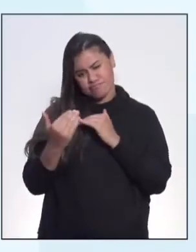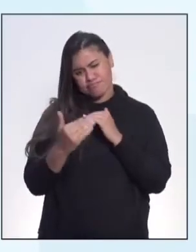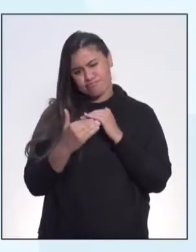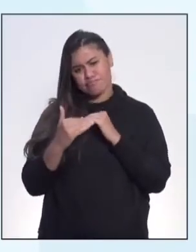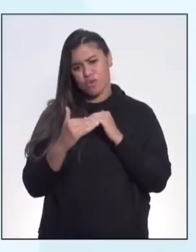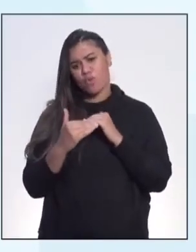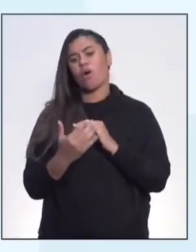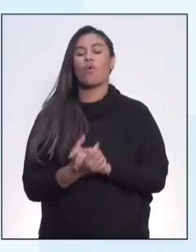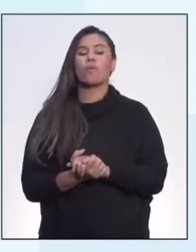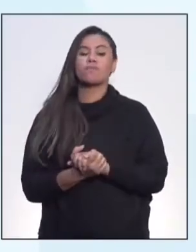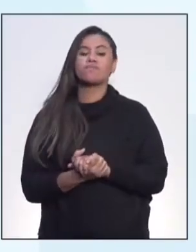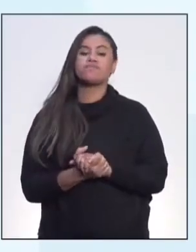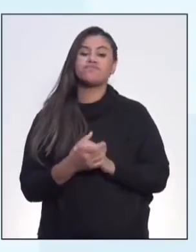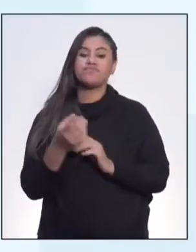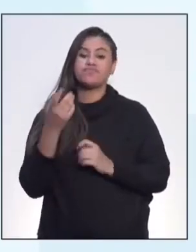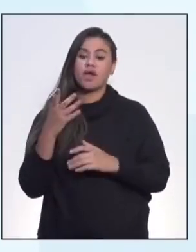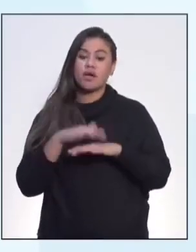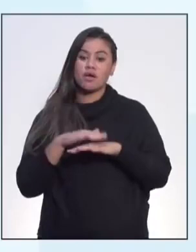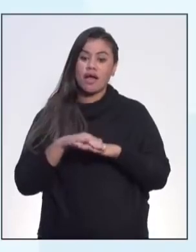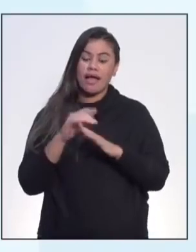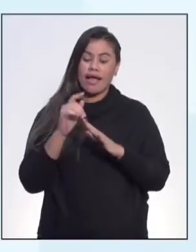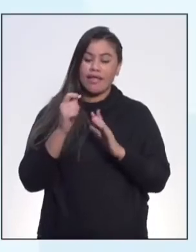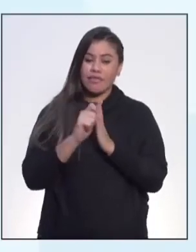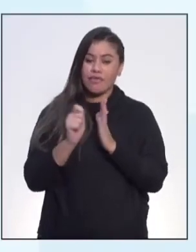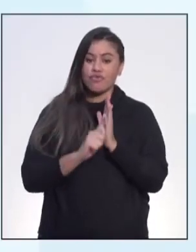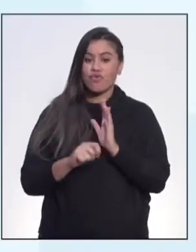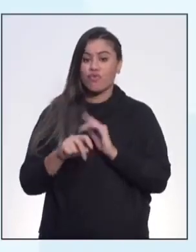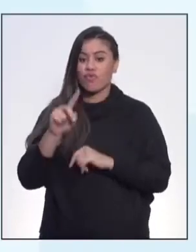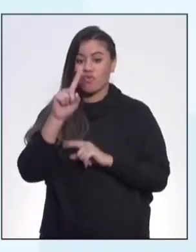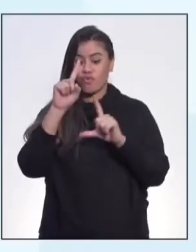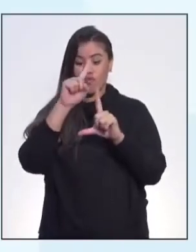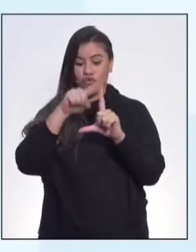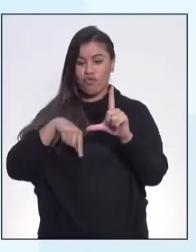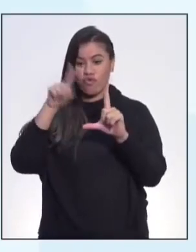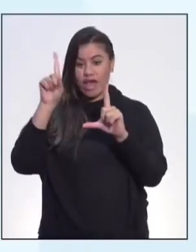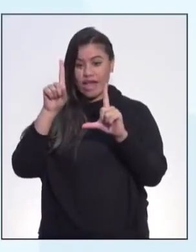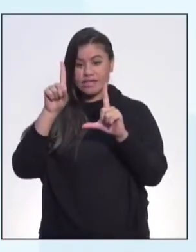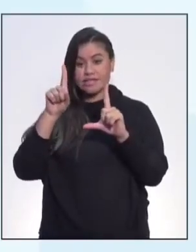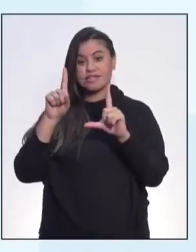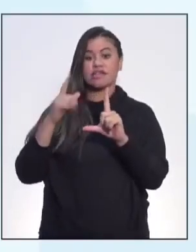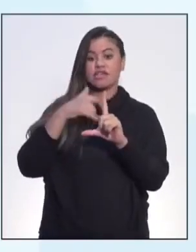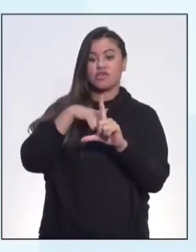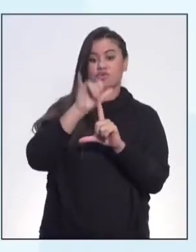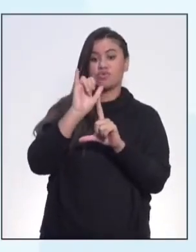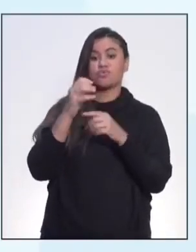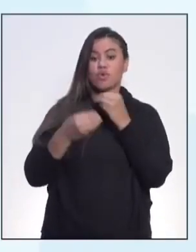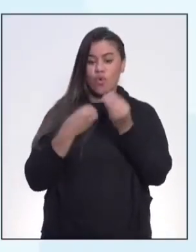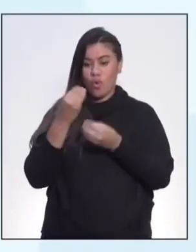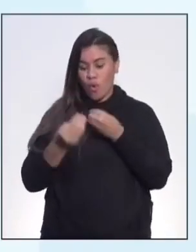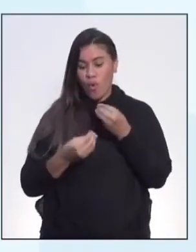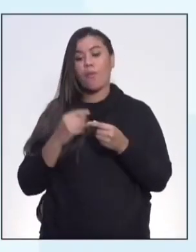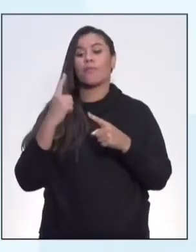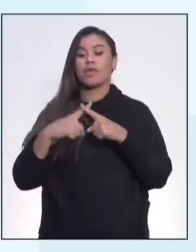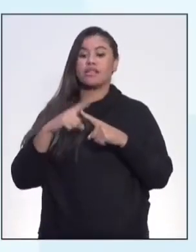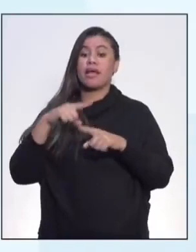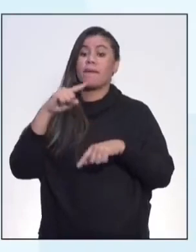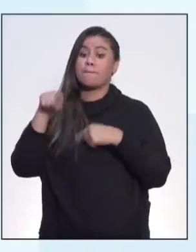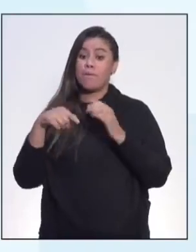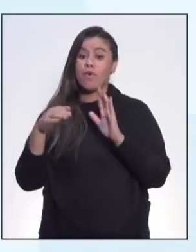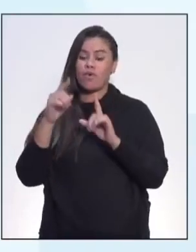você anote o vértice e onde cruza o eixo Y, porque em seguida eu vou pedir para você fazer o esboço dessas funções,